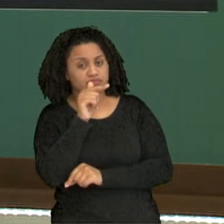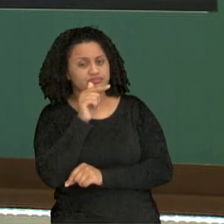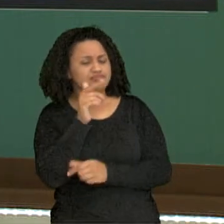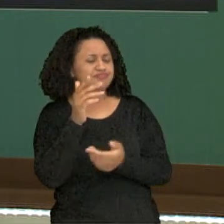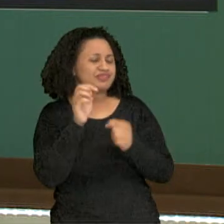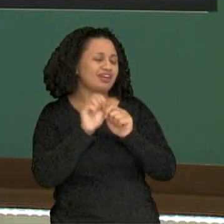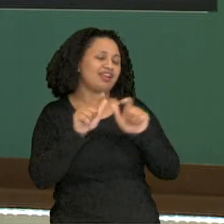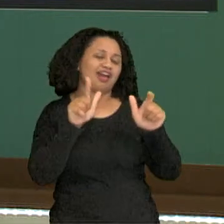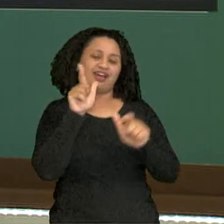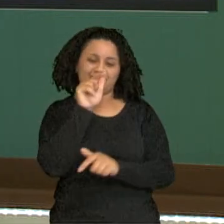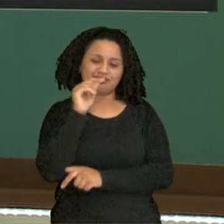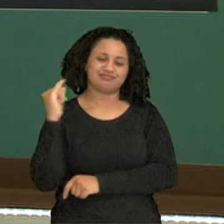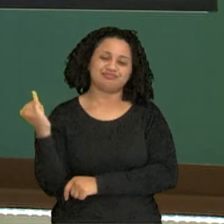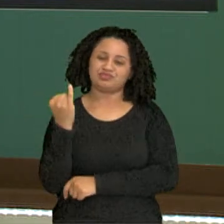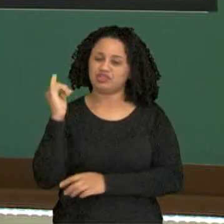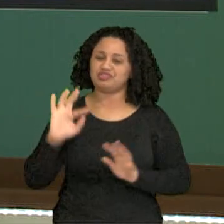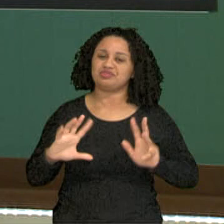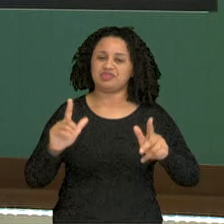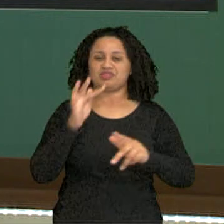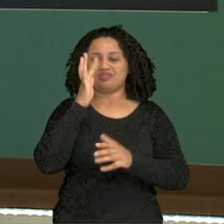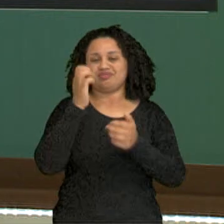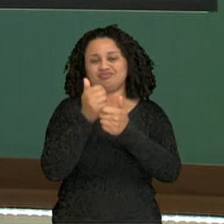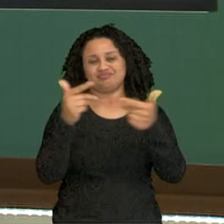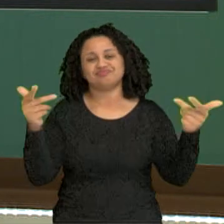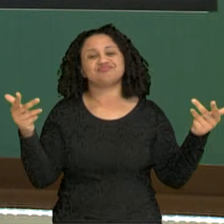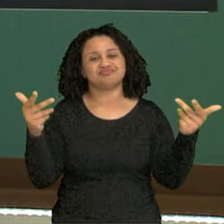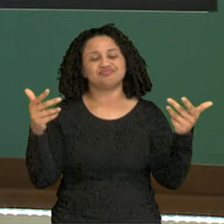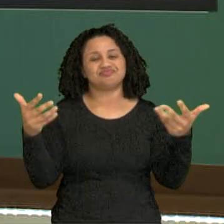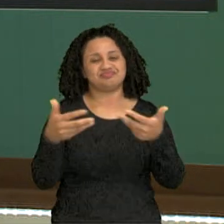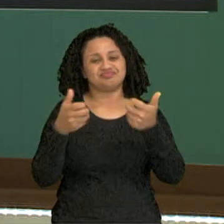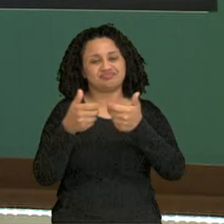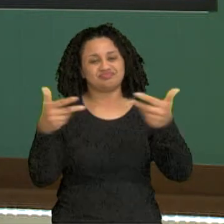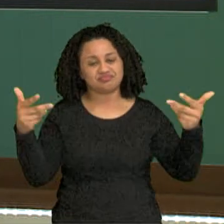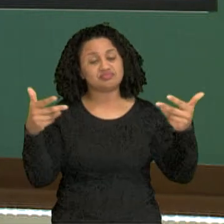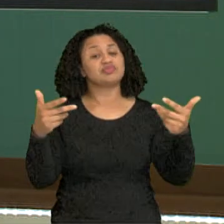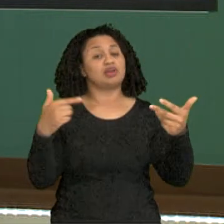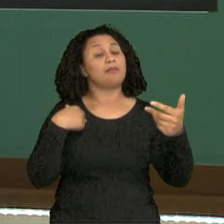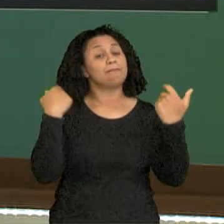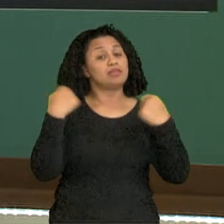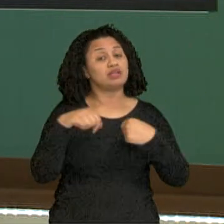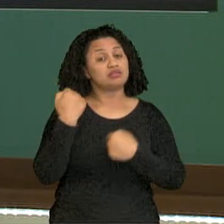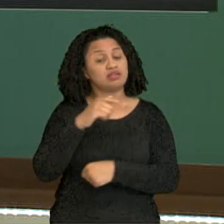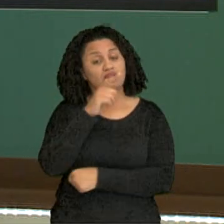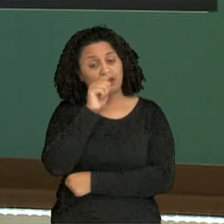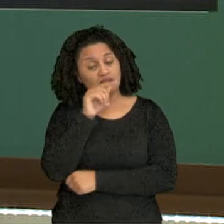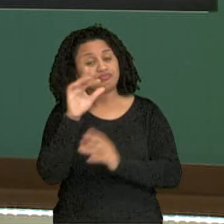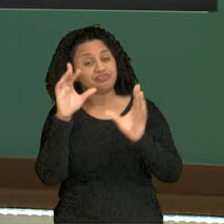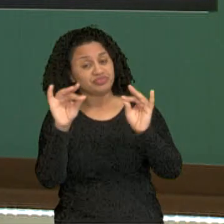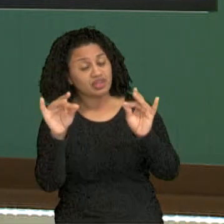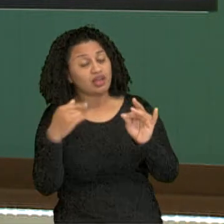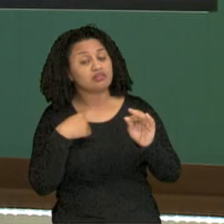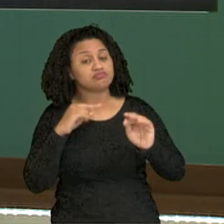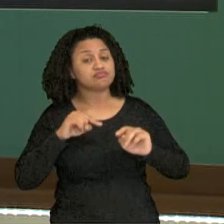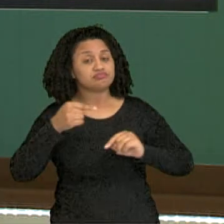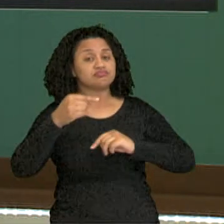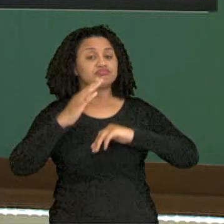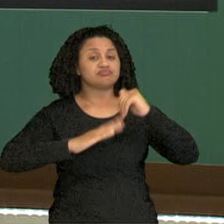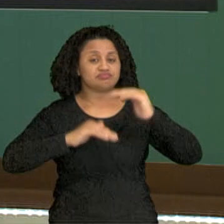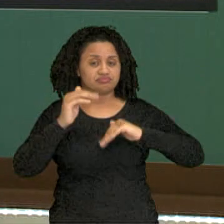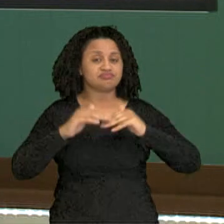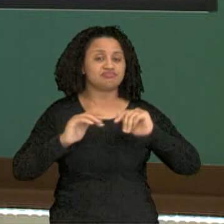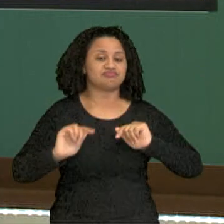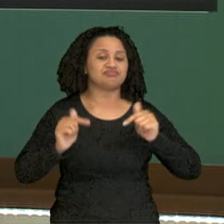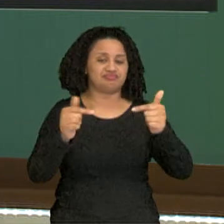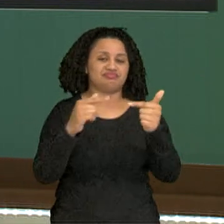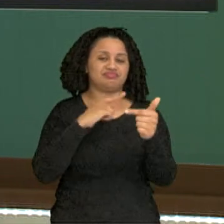Claro que a água é importante para todas as plantas. Elas precisam desse líquido para suas atividades. Isso